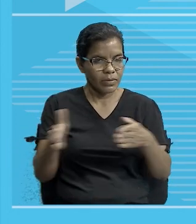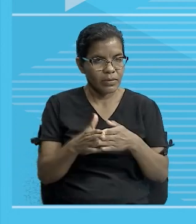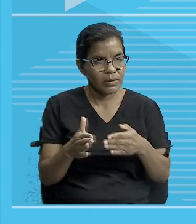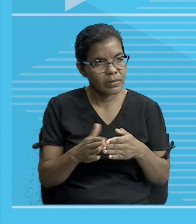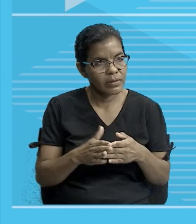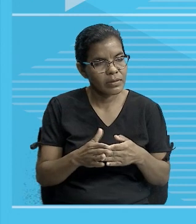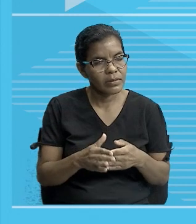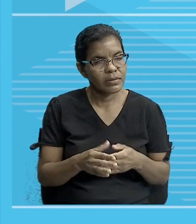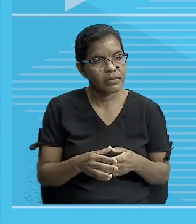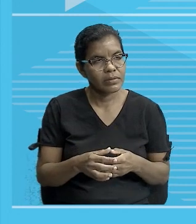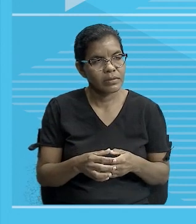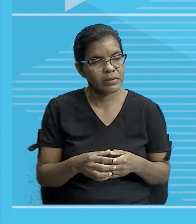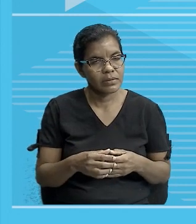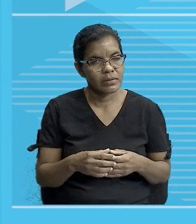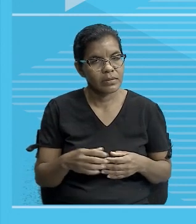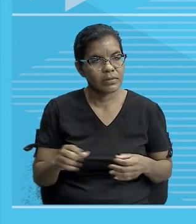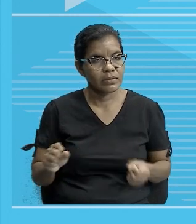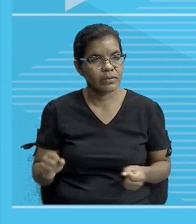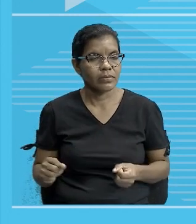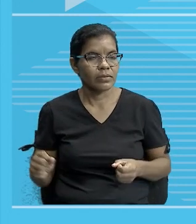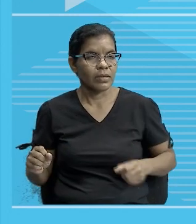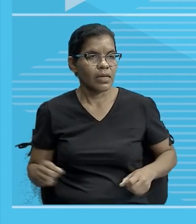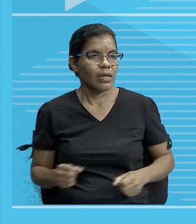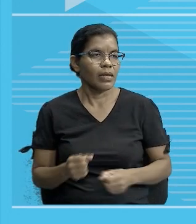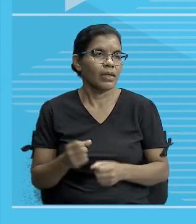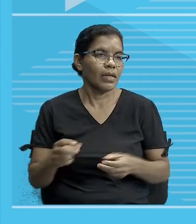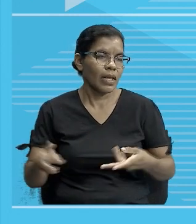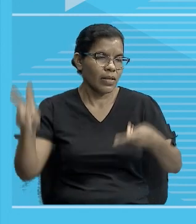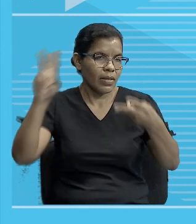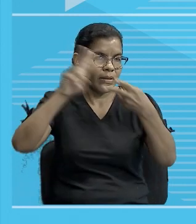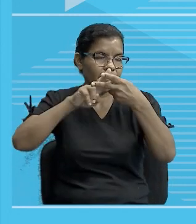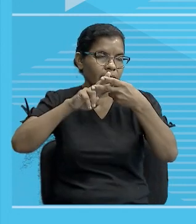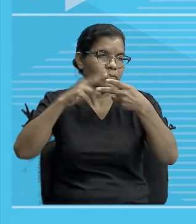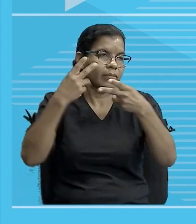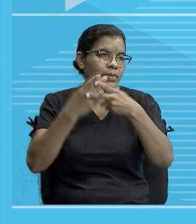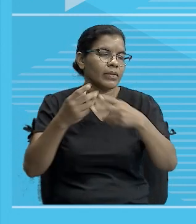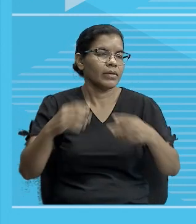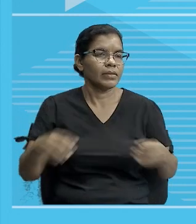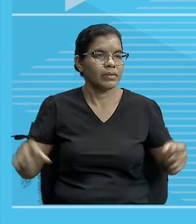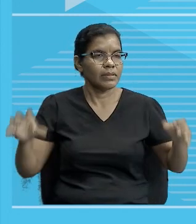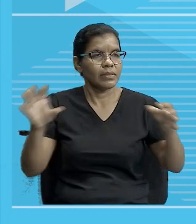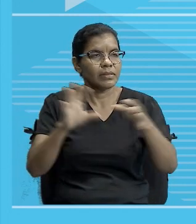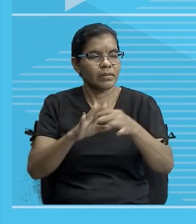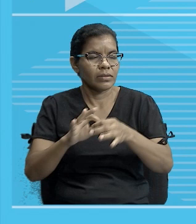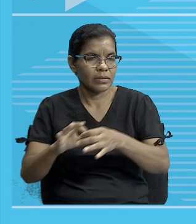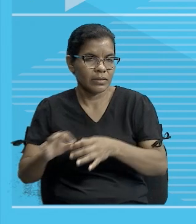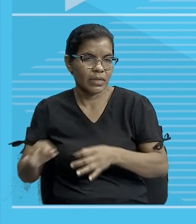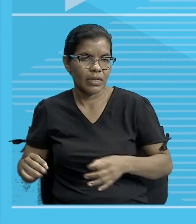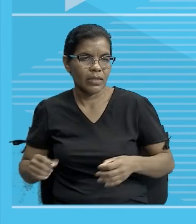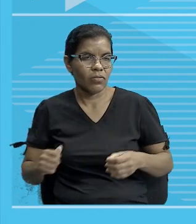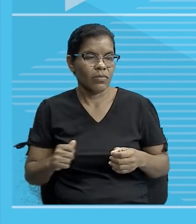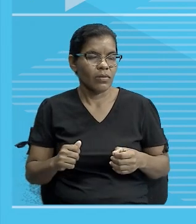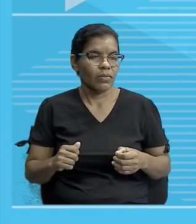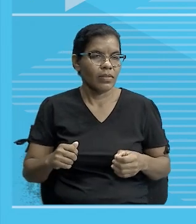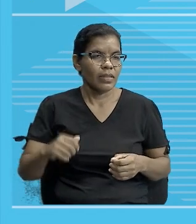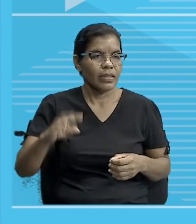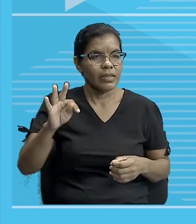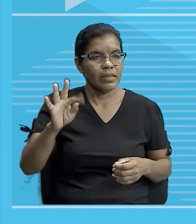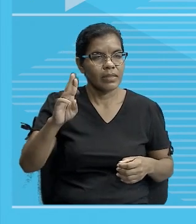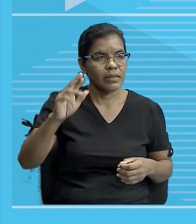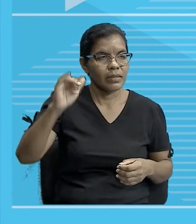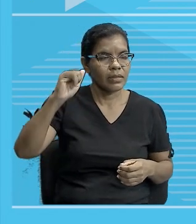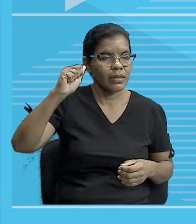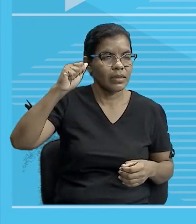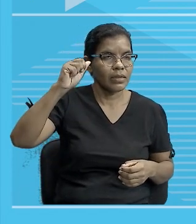vai ser agora associado a um traidor. Eita, rapaz! Então o rei vai deixar de ser